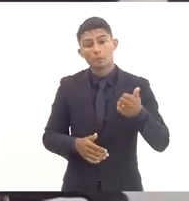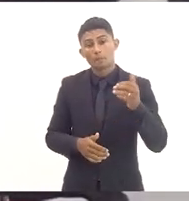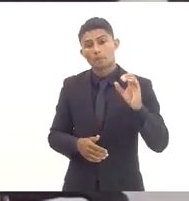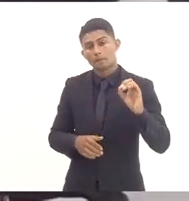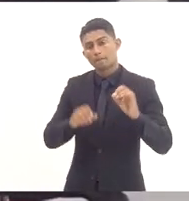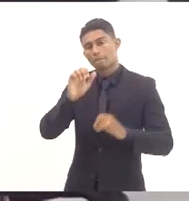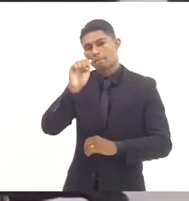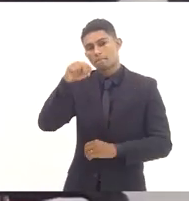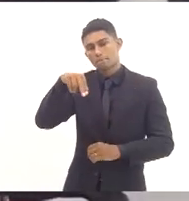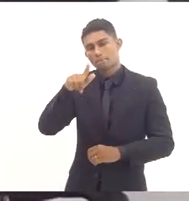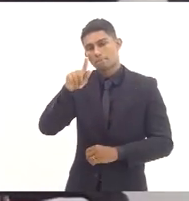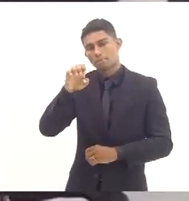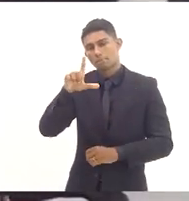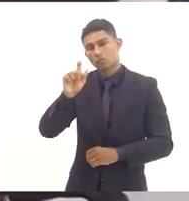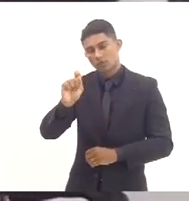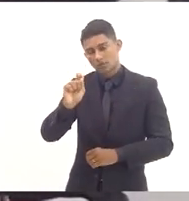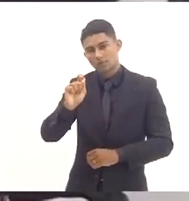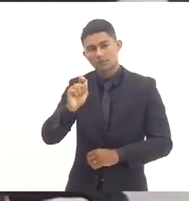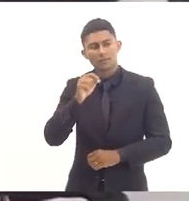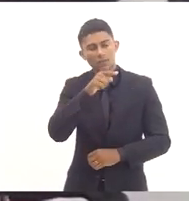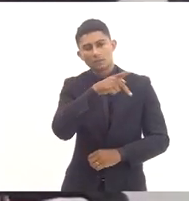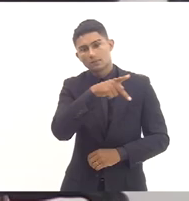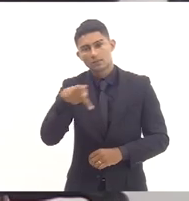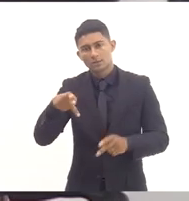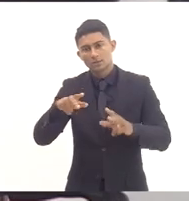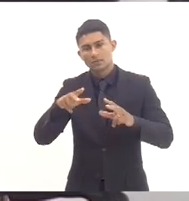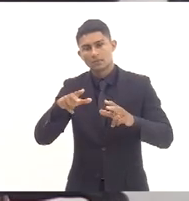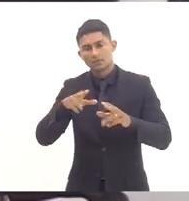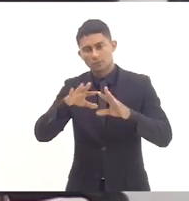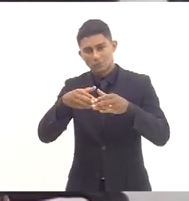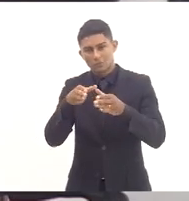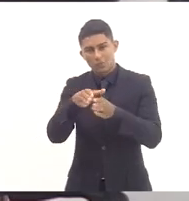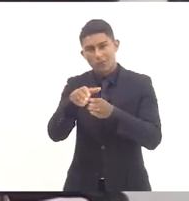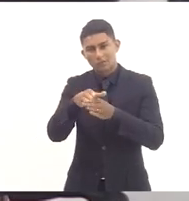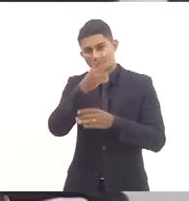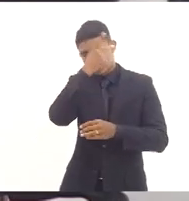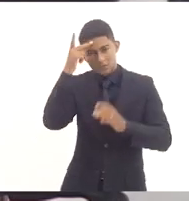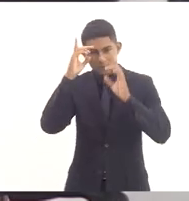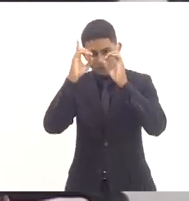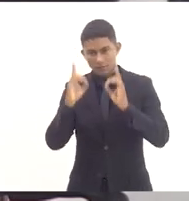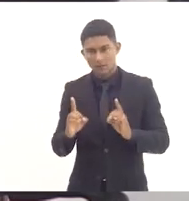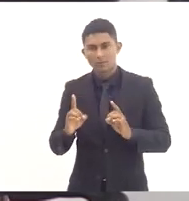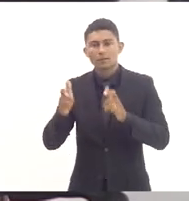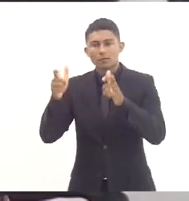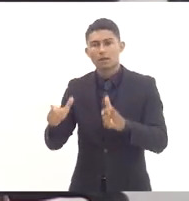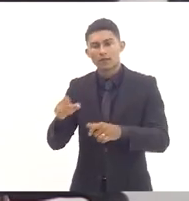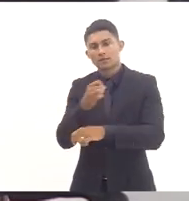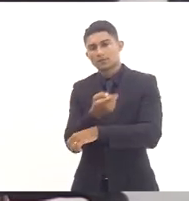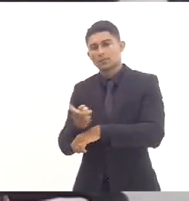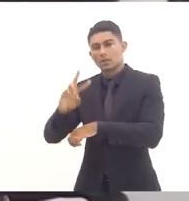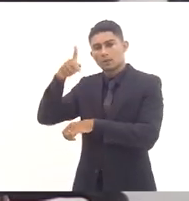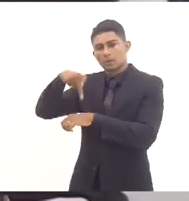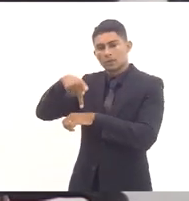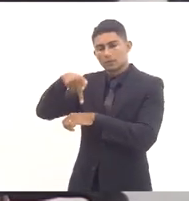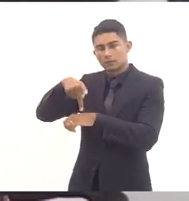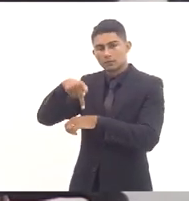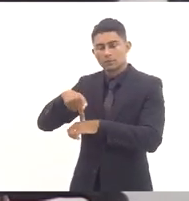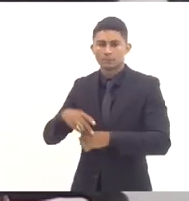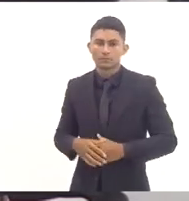Rosario presidente do conselho da pessoa com deficiência de São Pedro da Aldeia